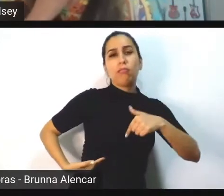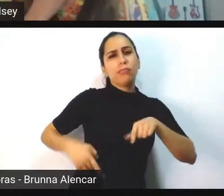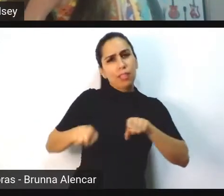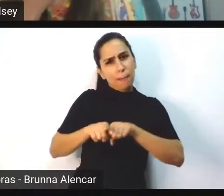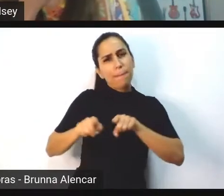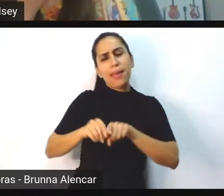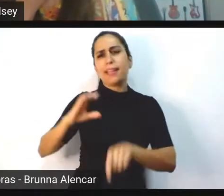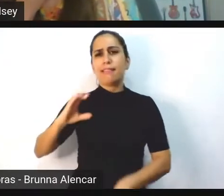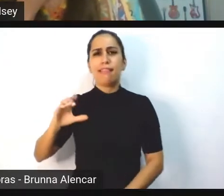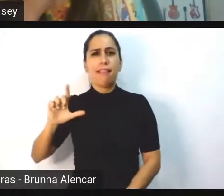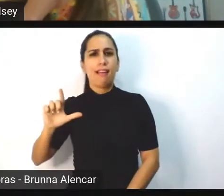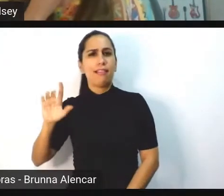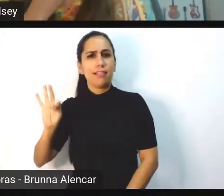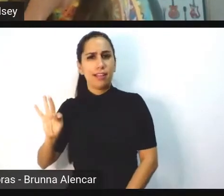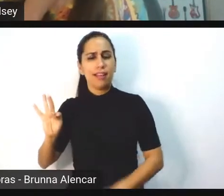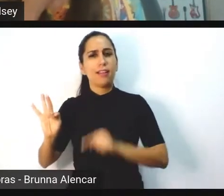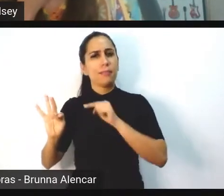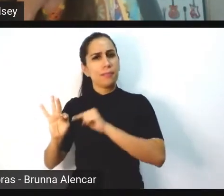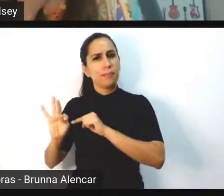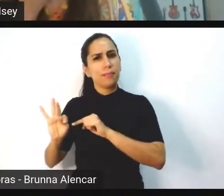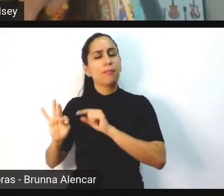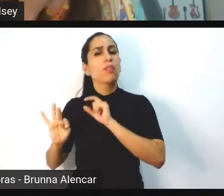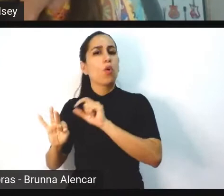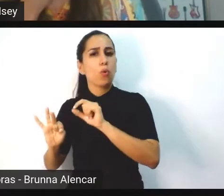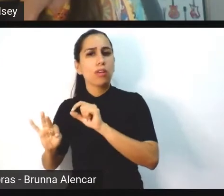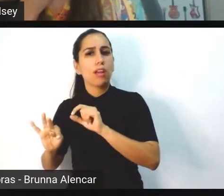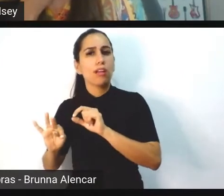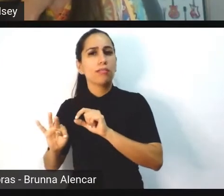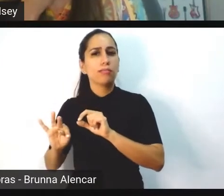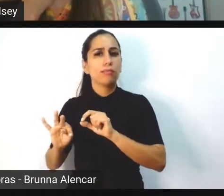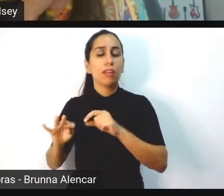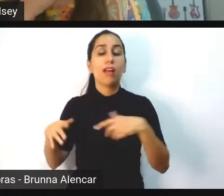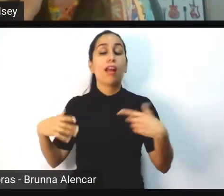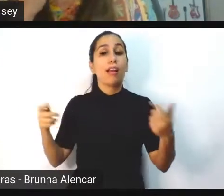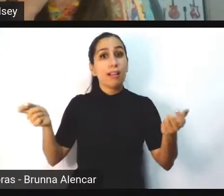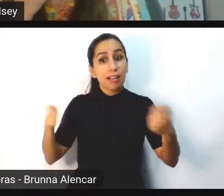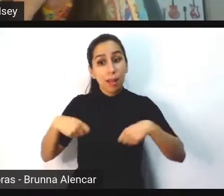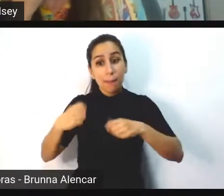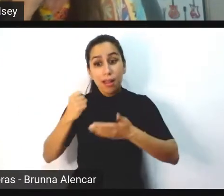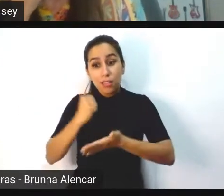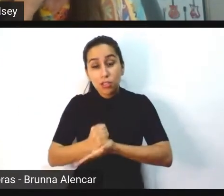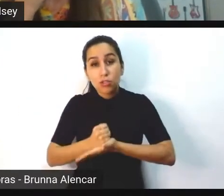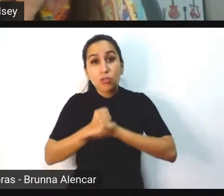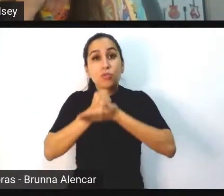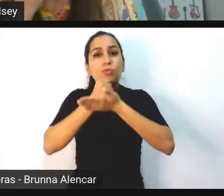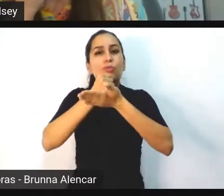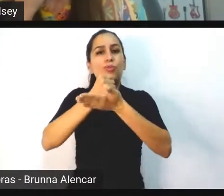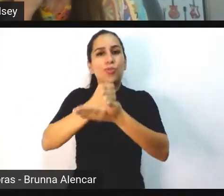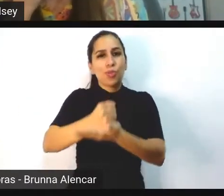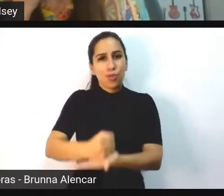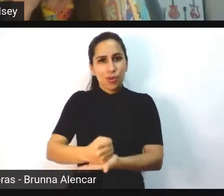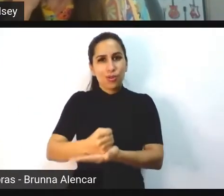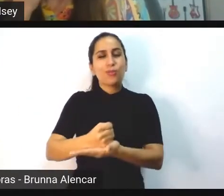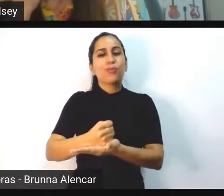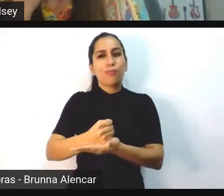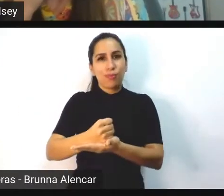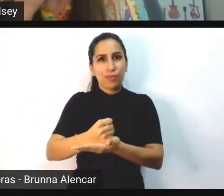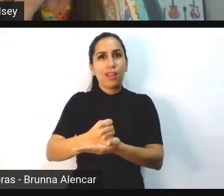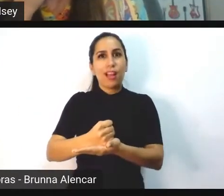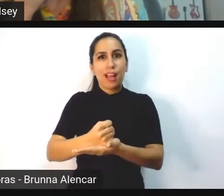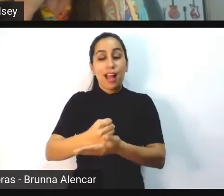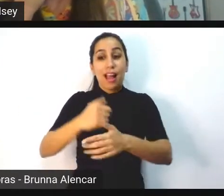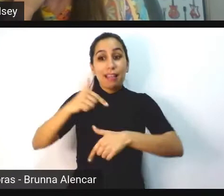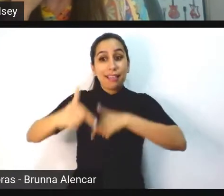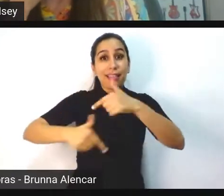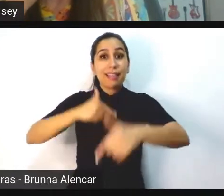na legislação da CLT, é mostrar, dar um suporte para esse servidor que está em domicílio,